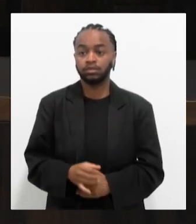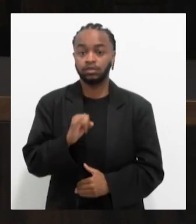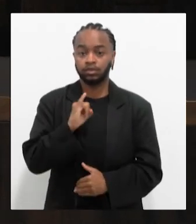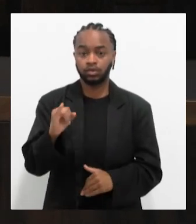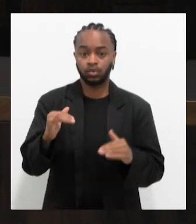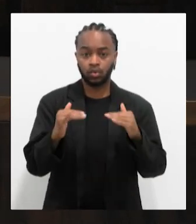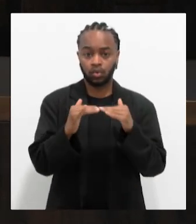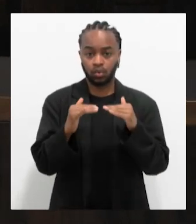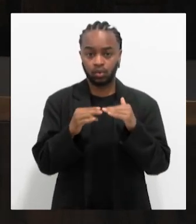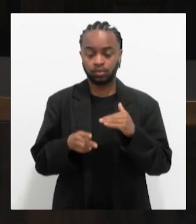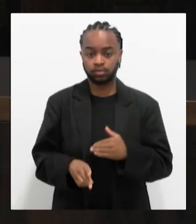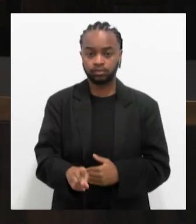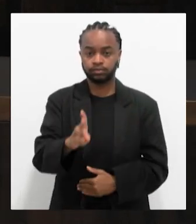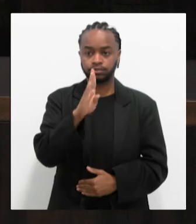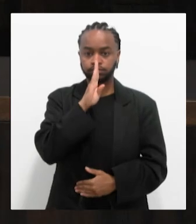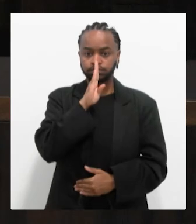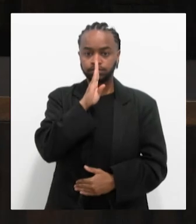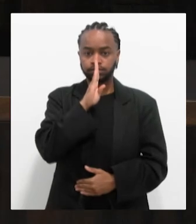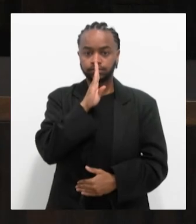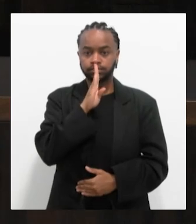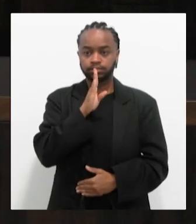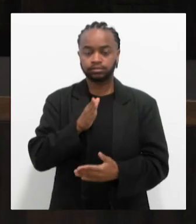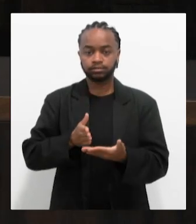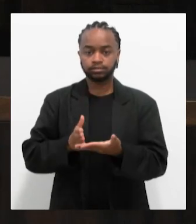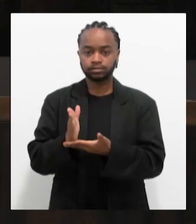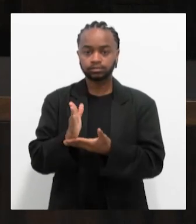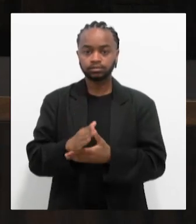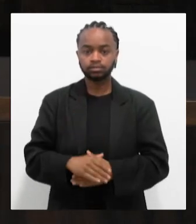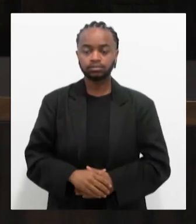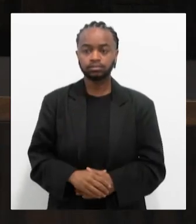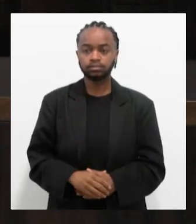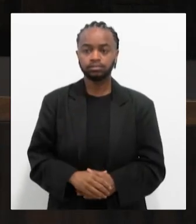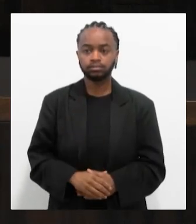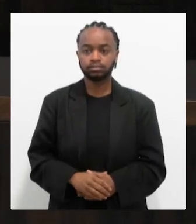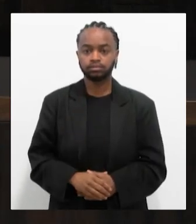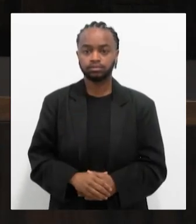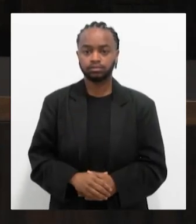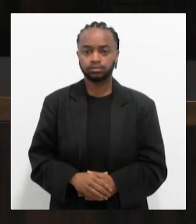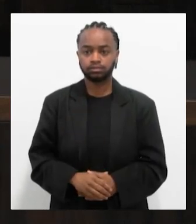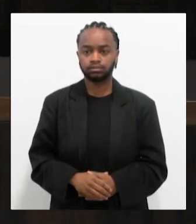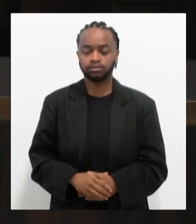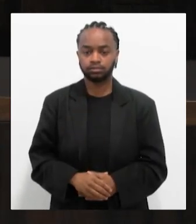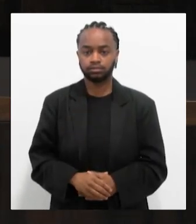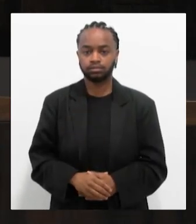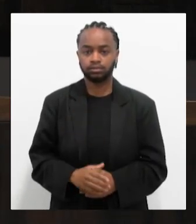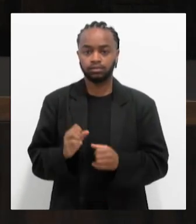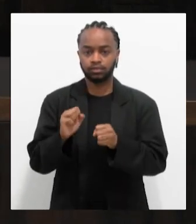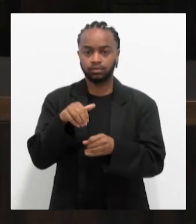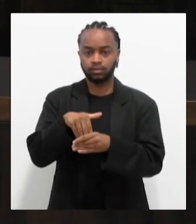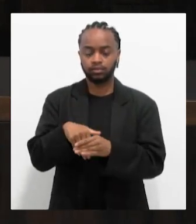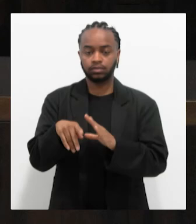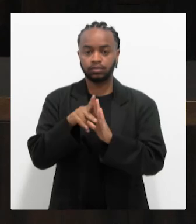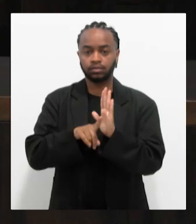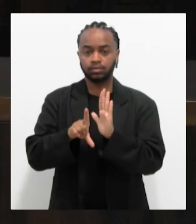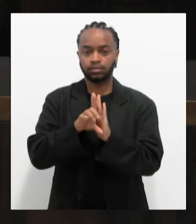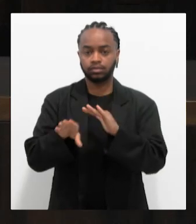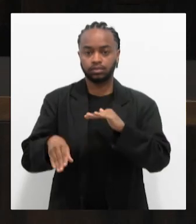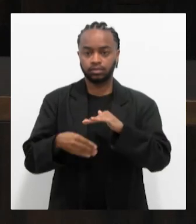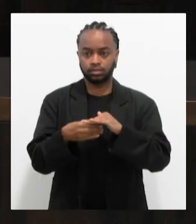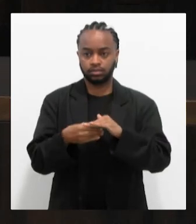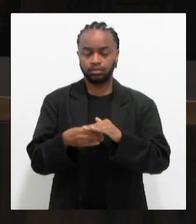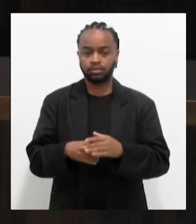senhores que aprovam permaneçam como estão. Aprovado Em votação o projeto assim